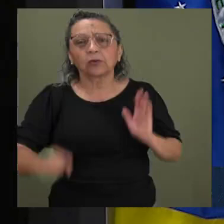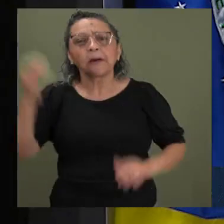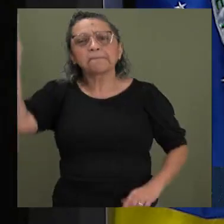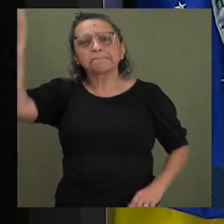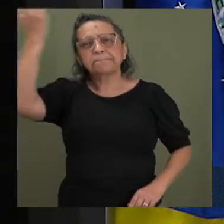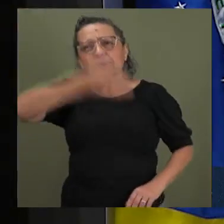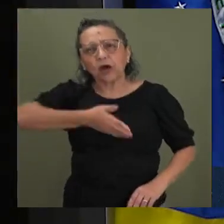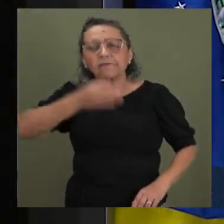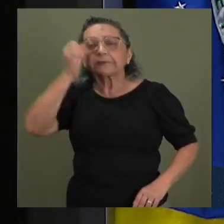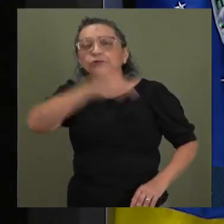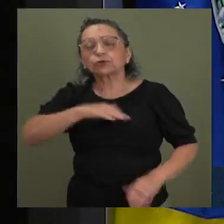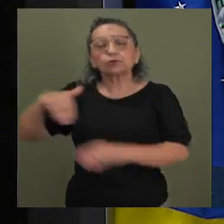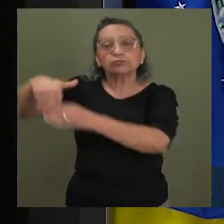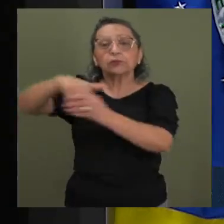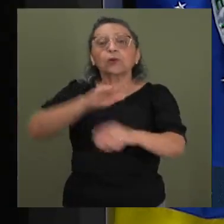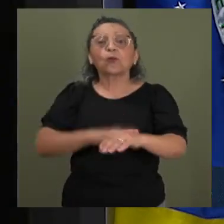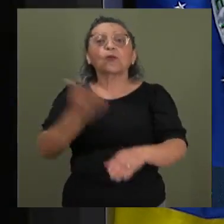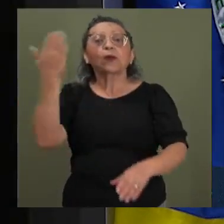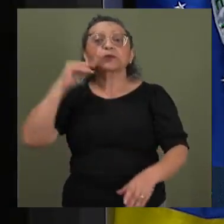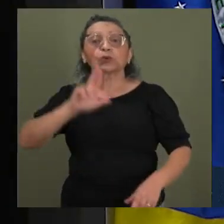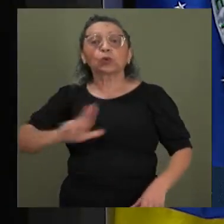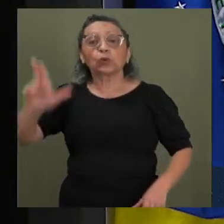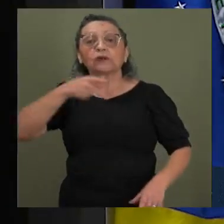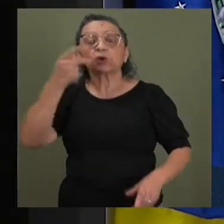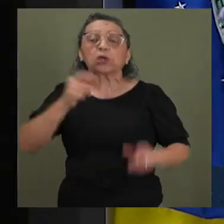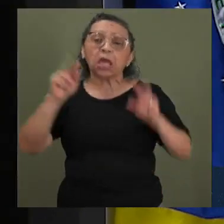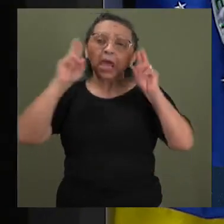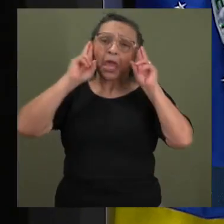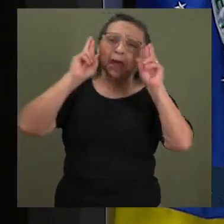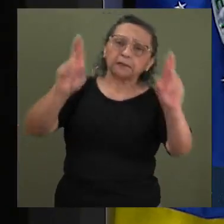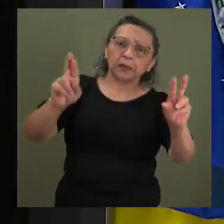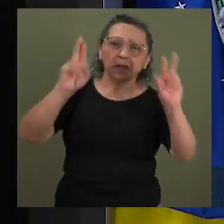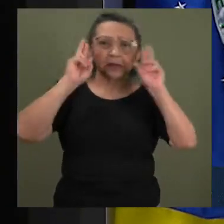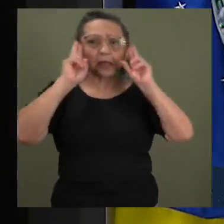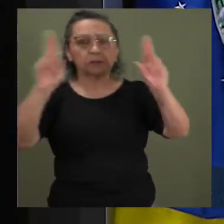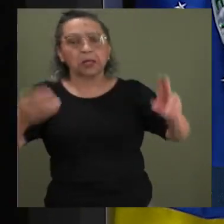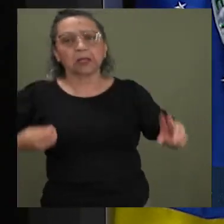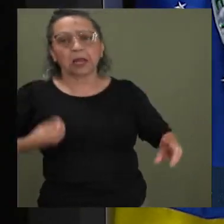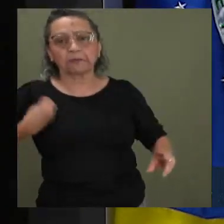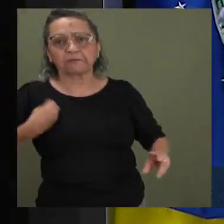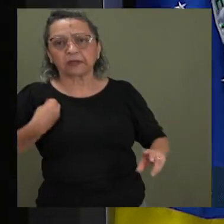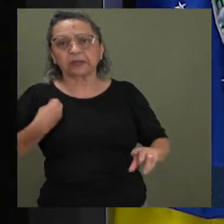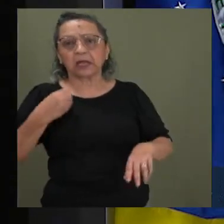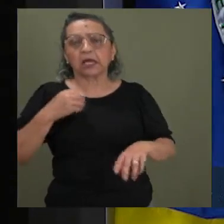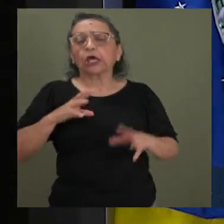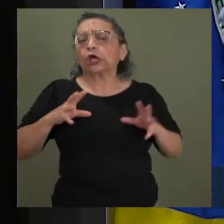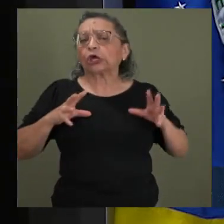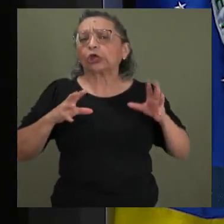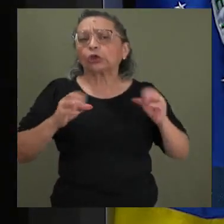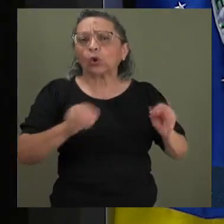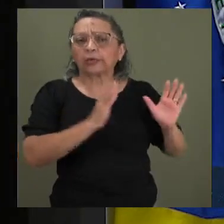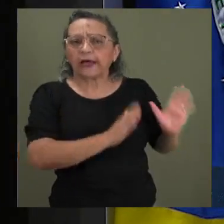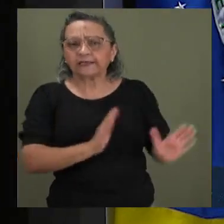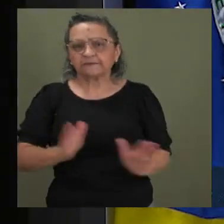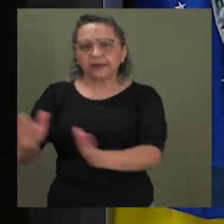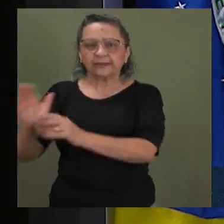eleitoral na época da campanha, quando o Lula disse que respeitaria a vida em todas as